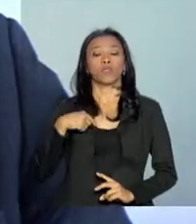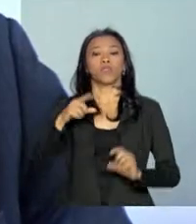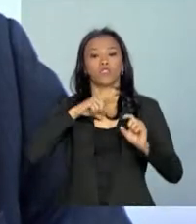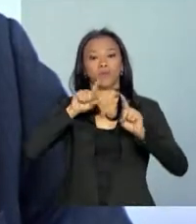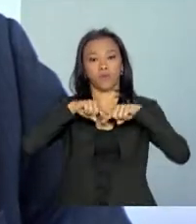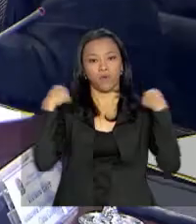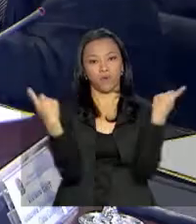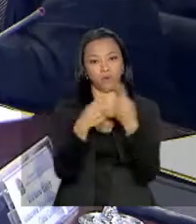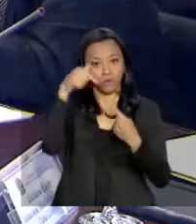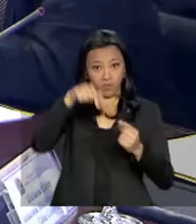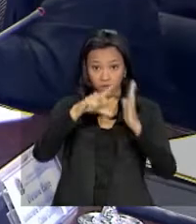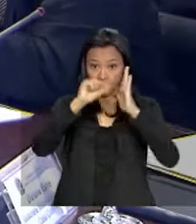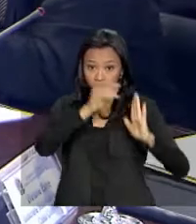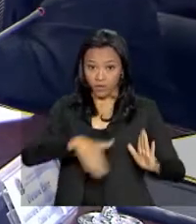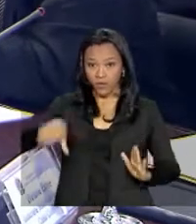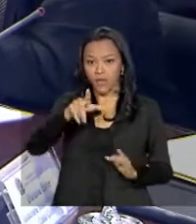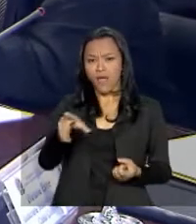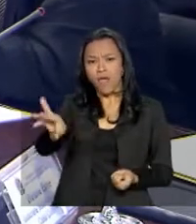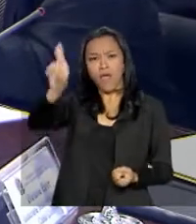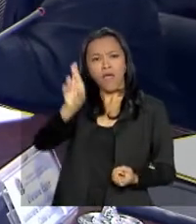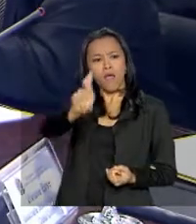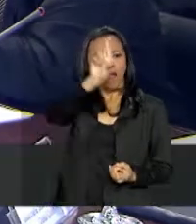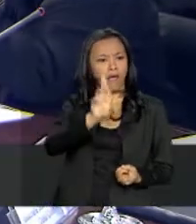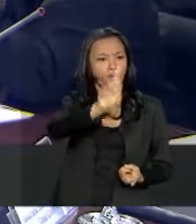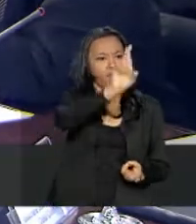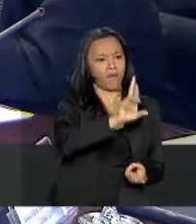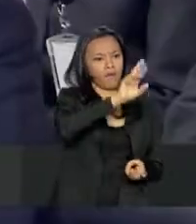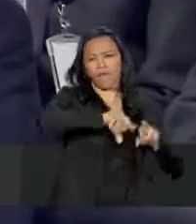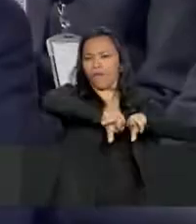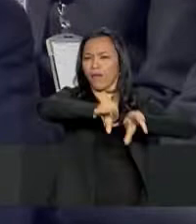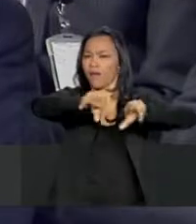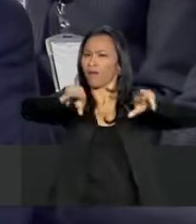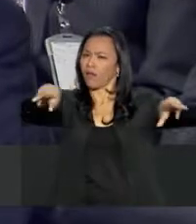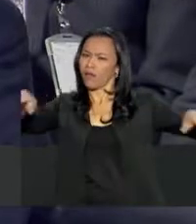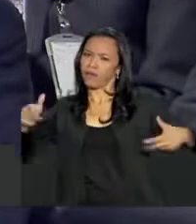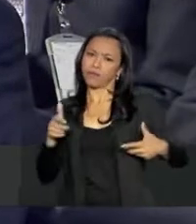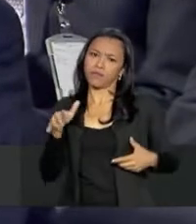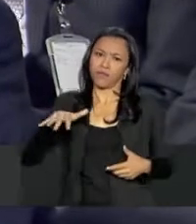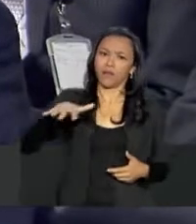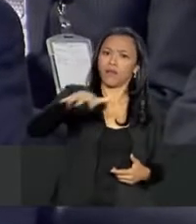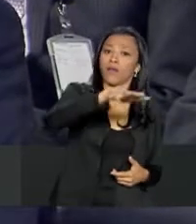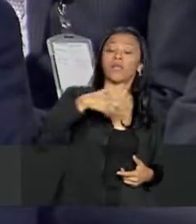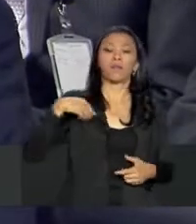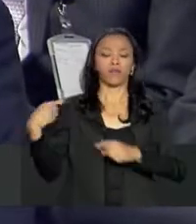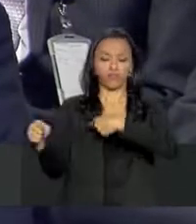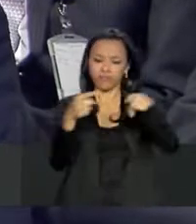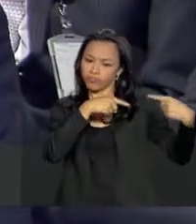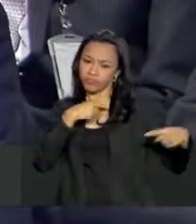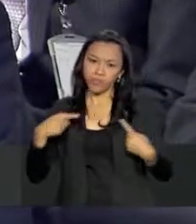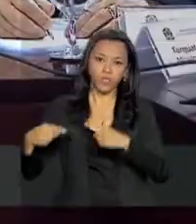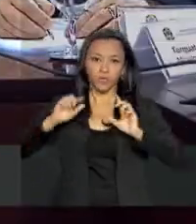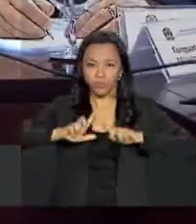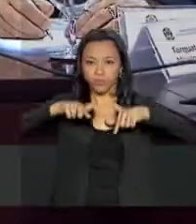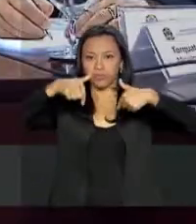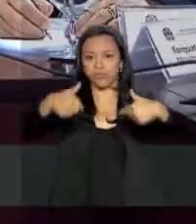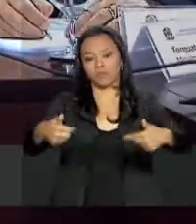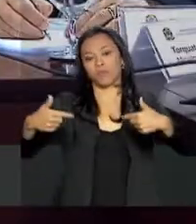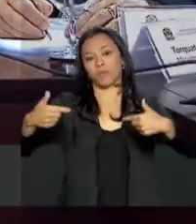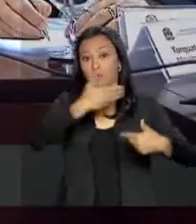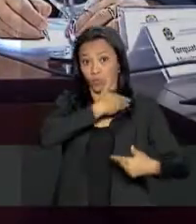palácio do planalto com representantes de vários setores para debater sobre as ações do governo federal em relação